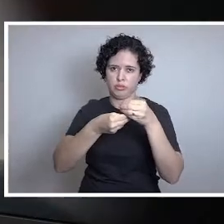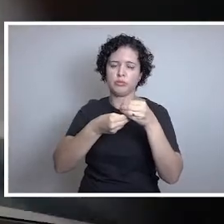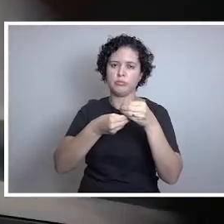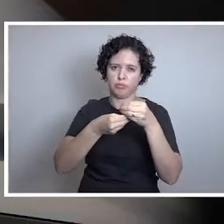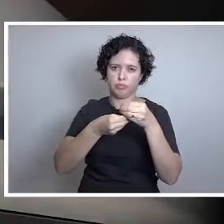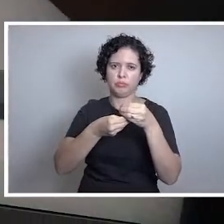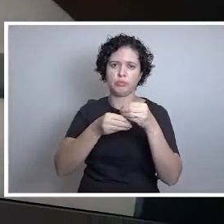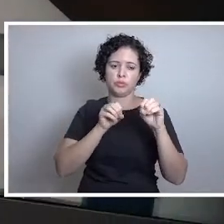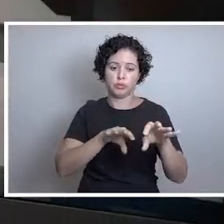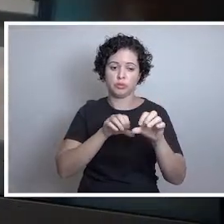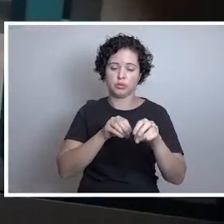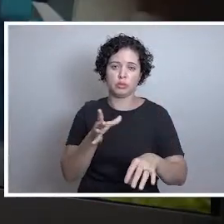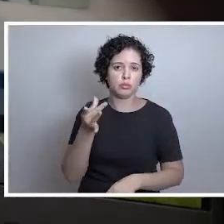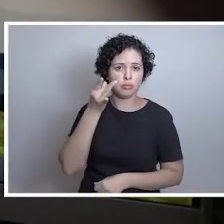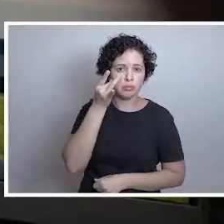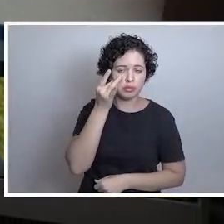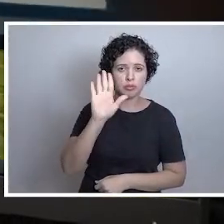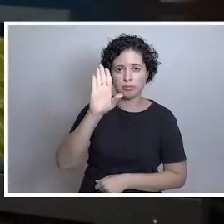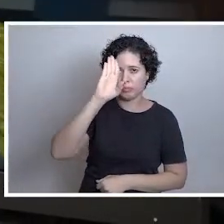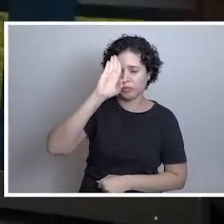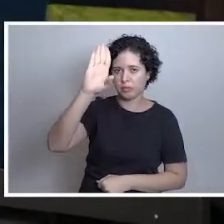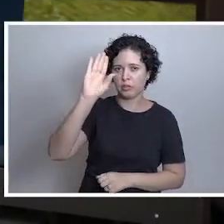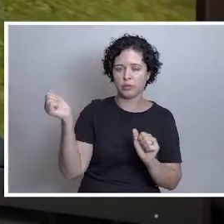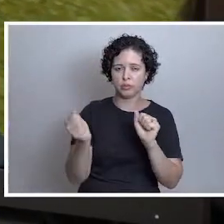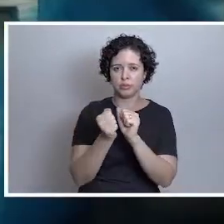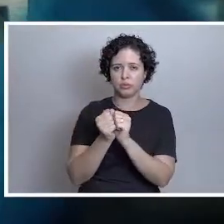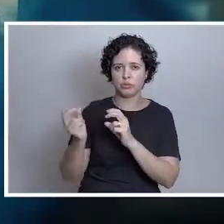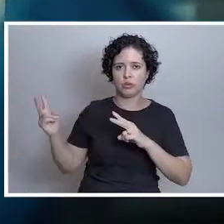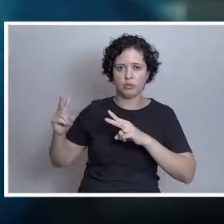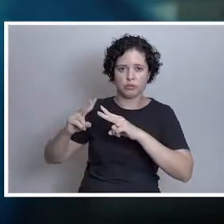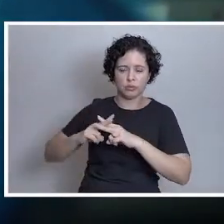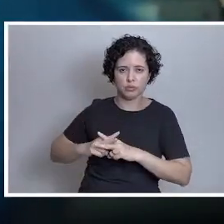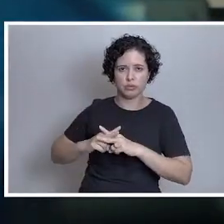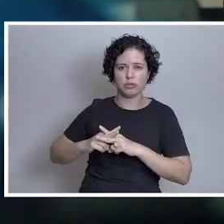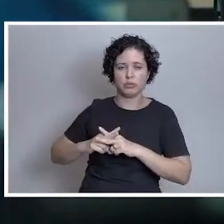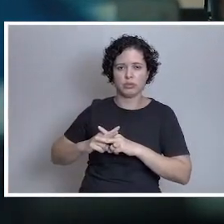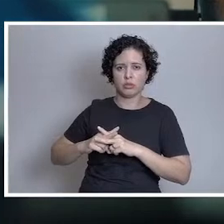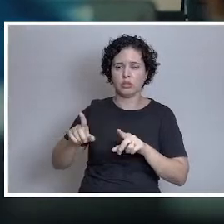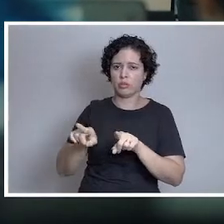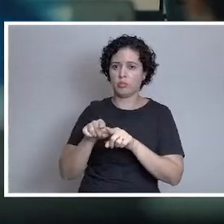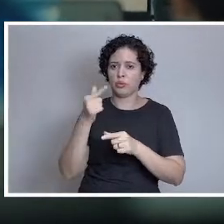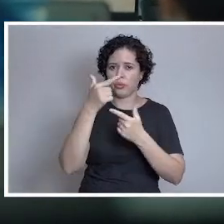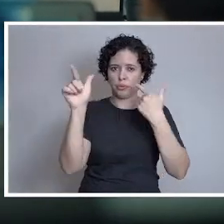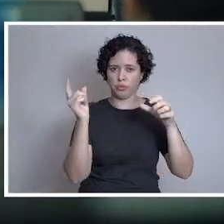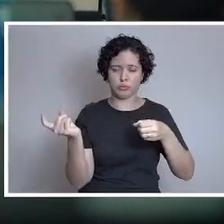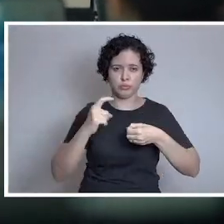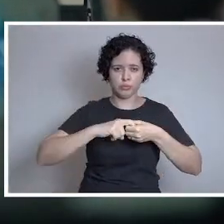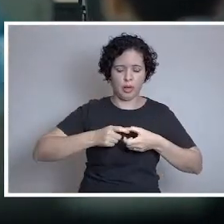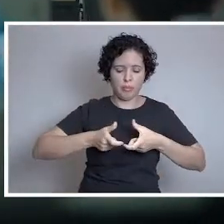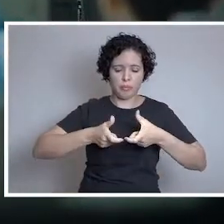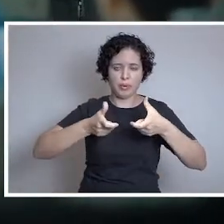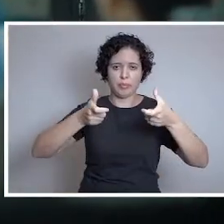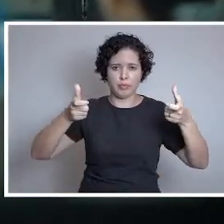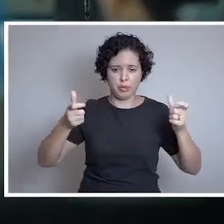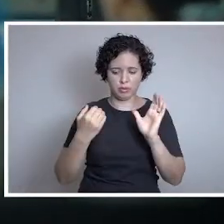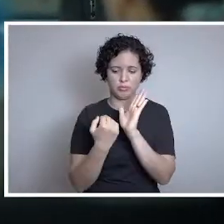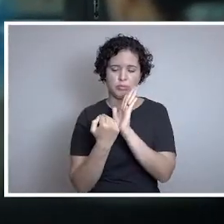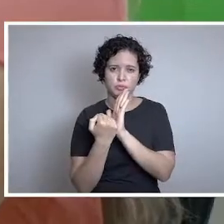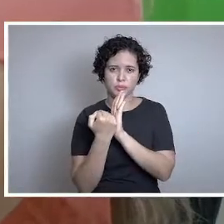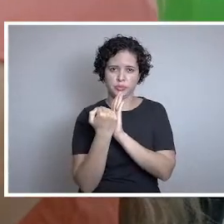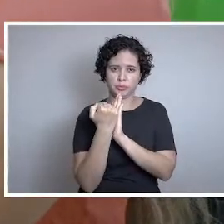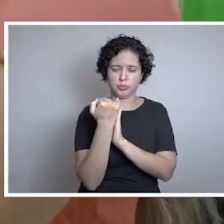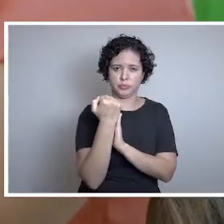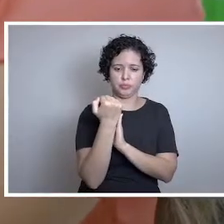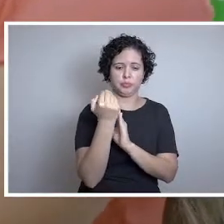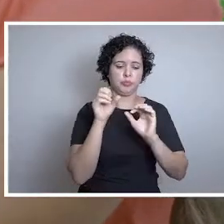Brasil, está muito distante quando comparamos com os países da OCDE, está muito distante quando comparamos com